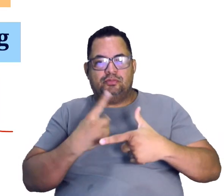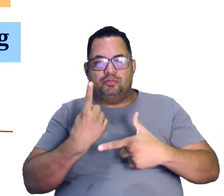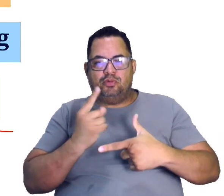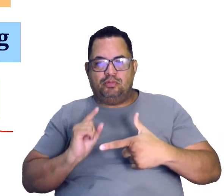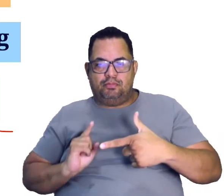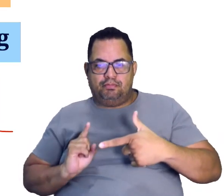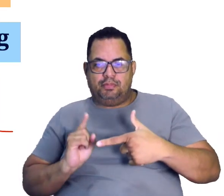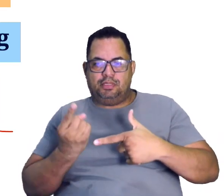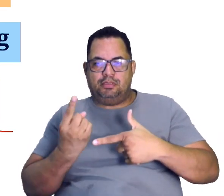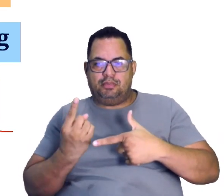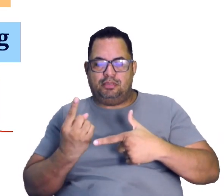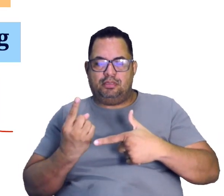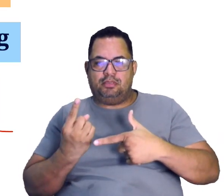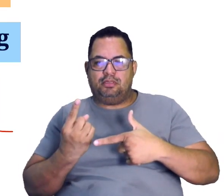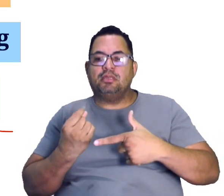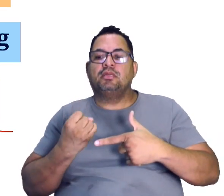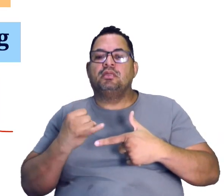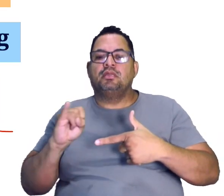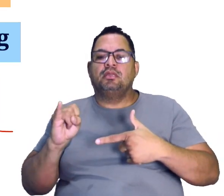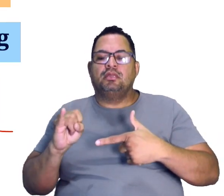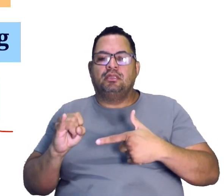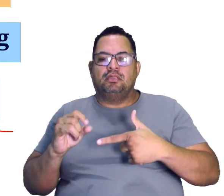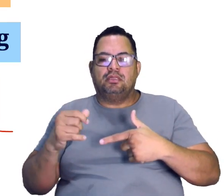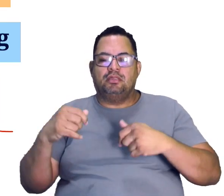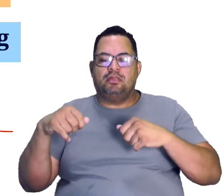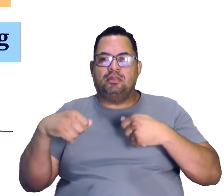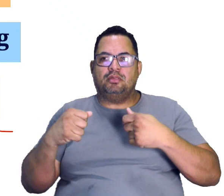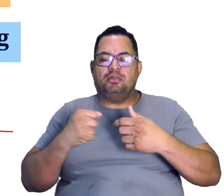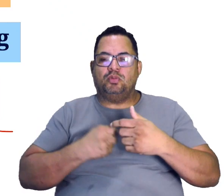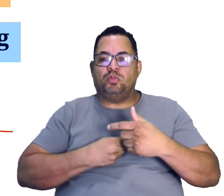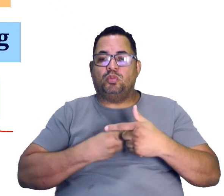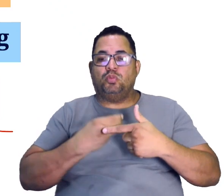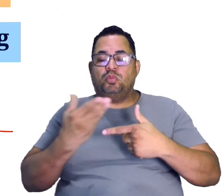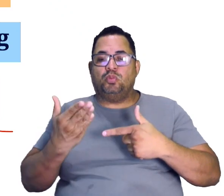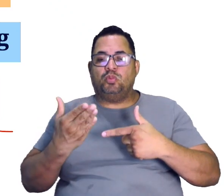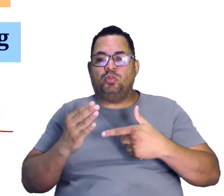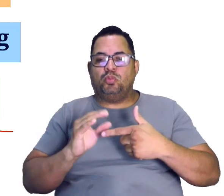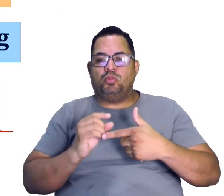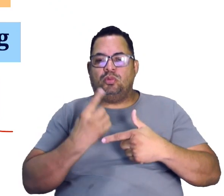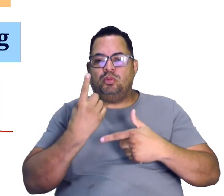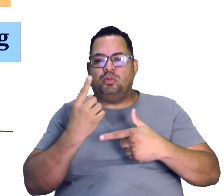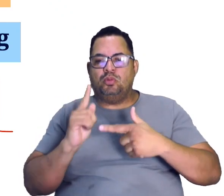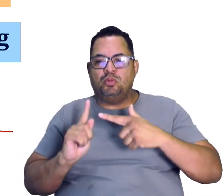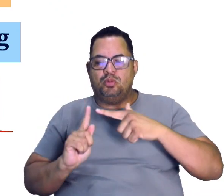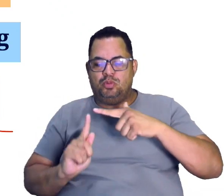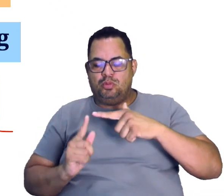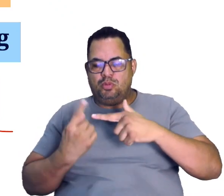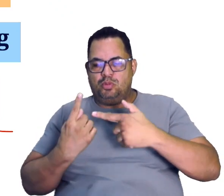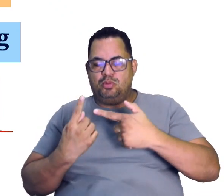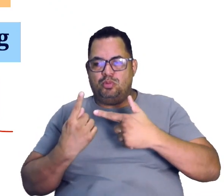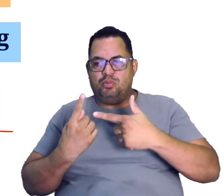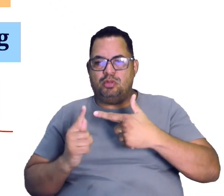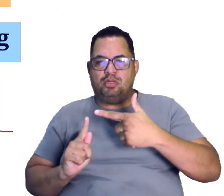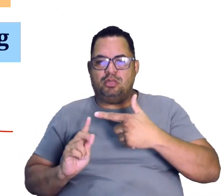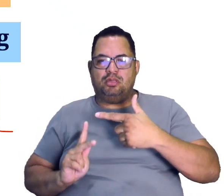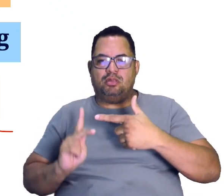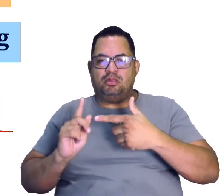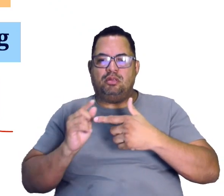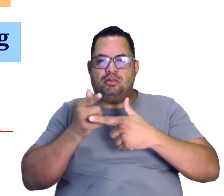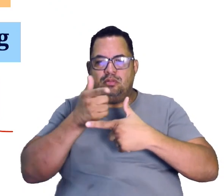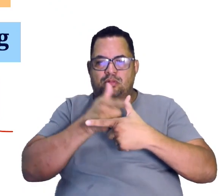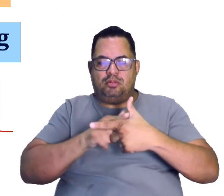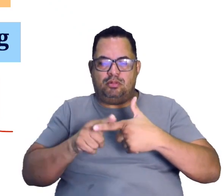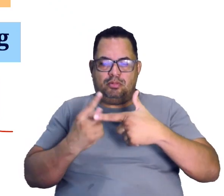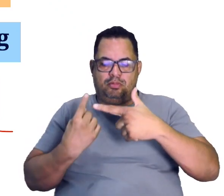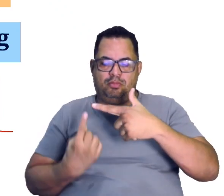se eu preciso saber a quanto equivale 1 grama em quilograma, eu vou lá e divido ela